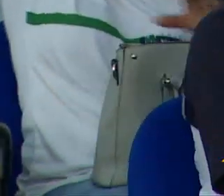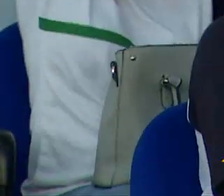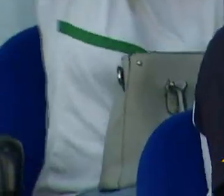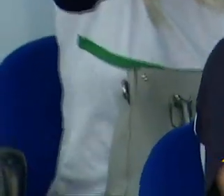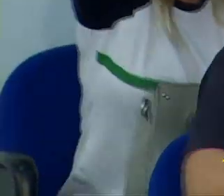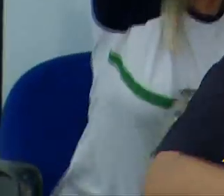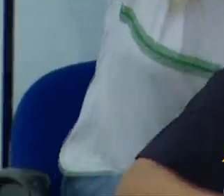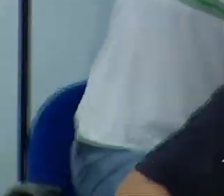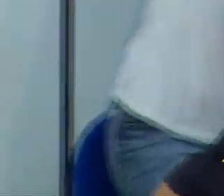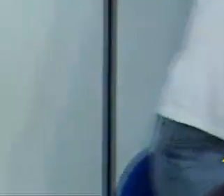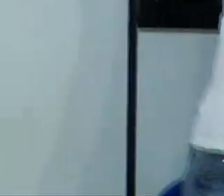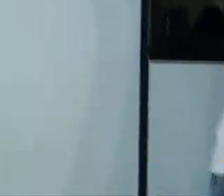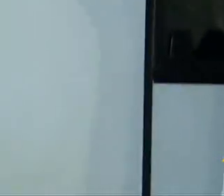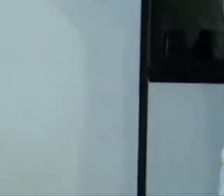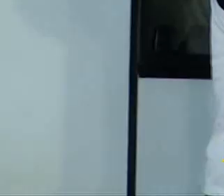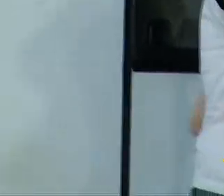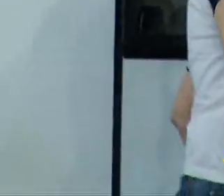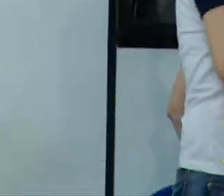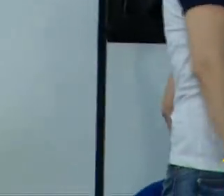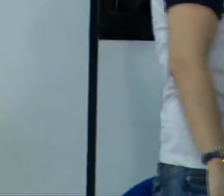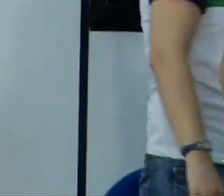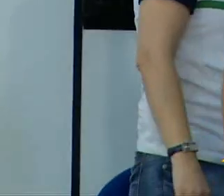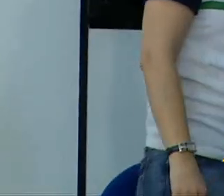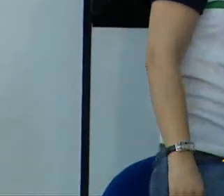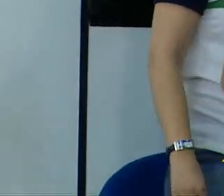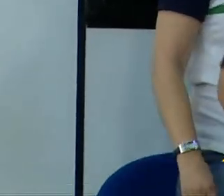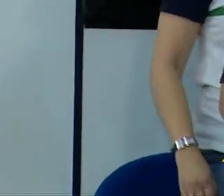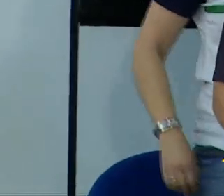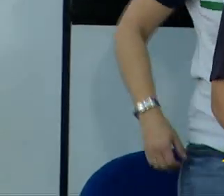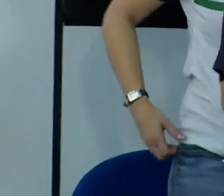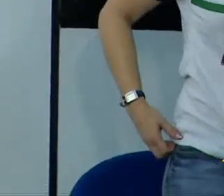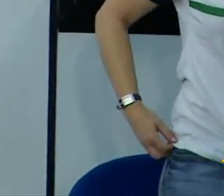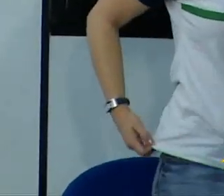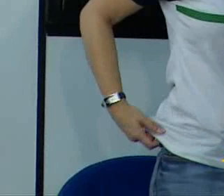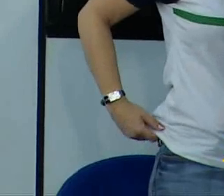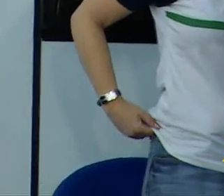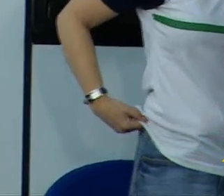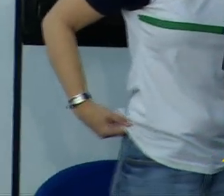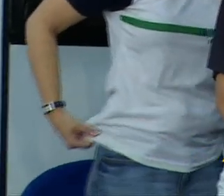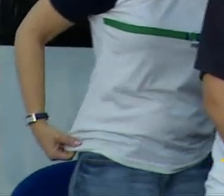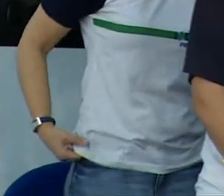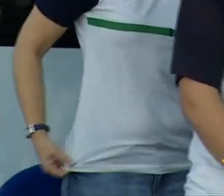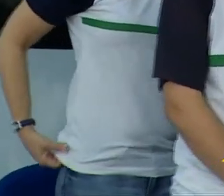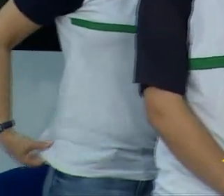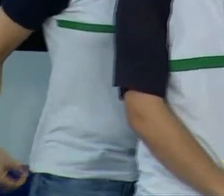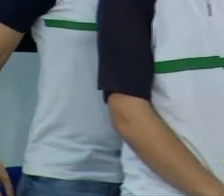pé? Sejam bem-vindos. Olha lá, ó.